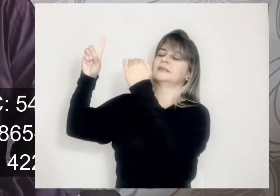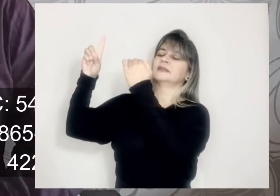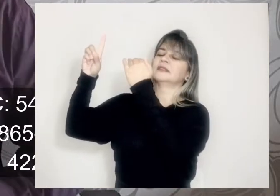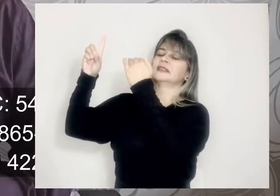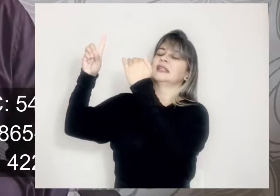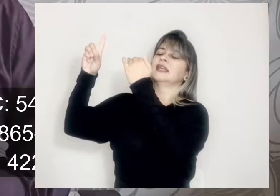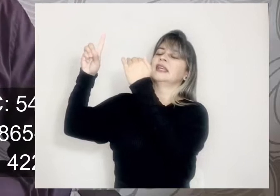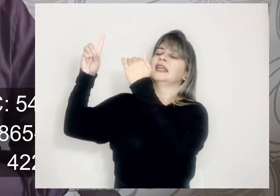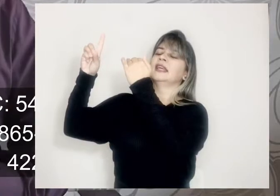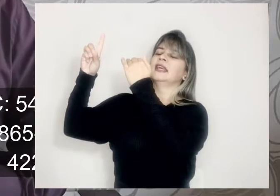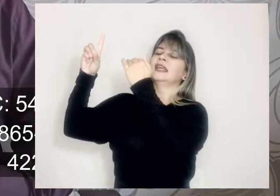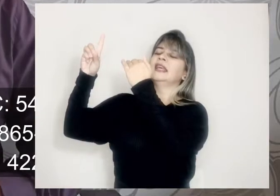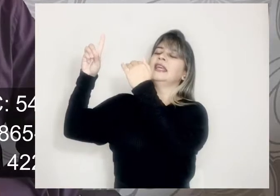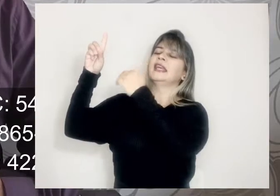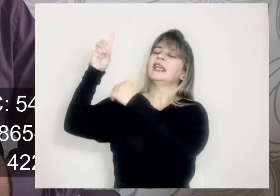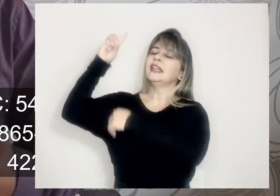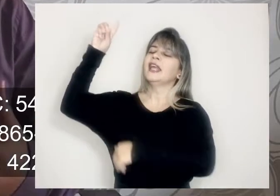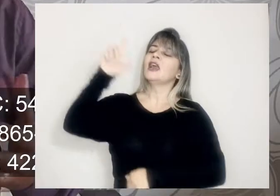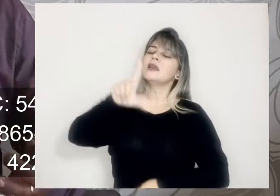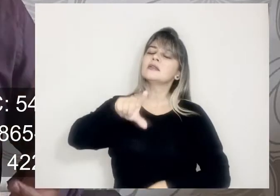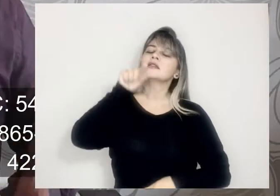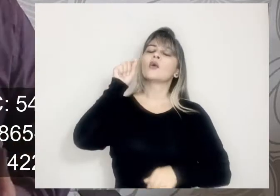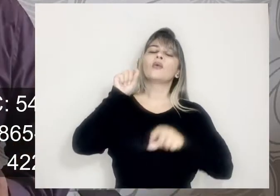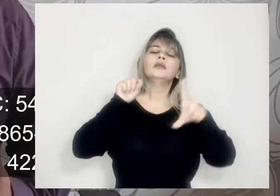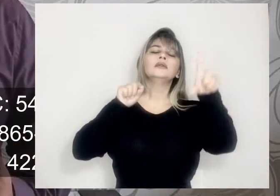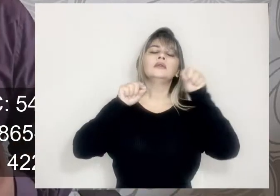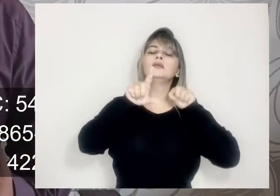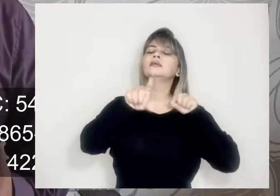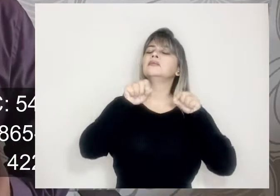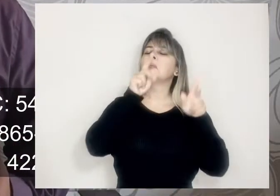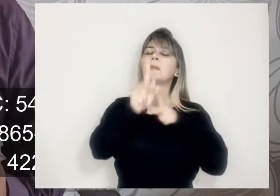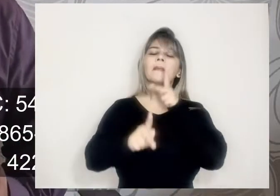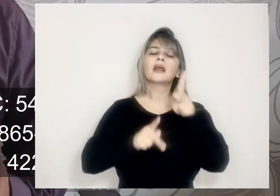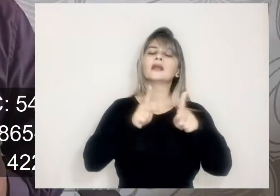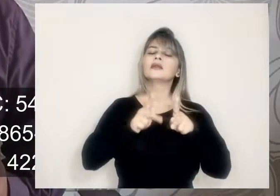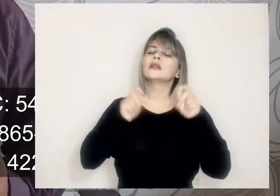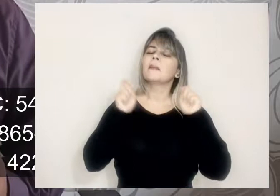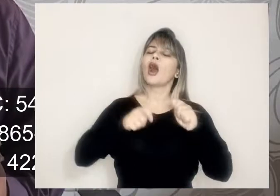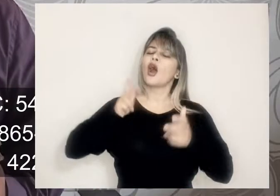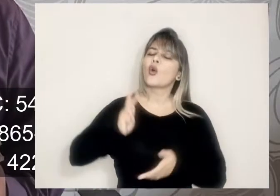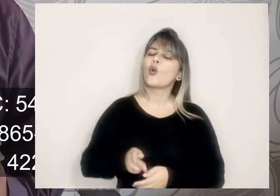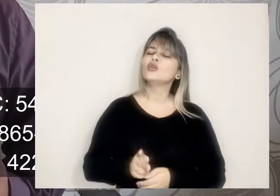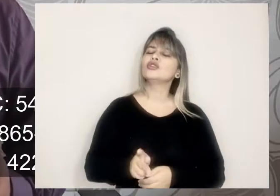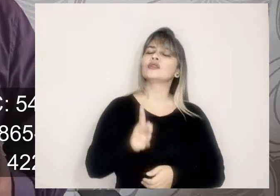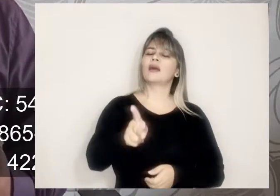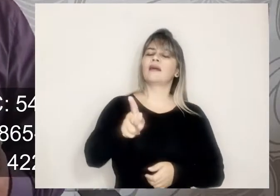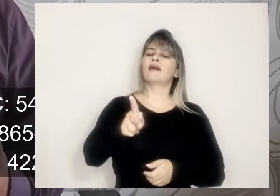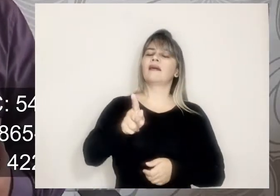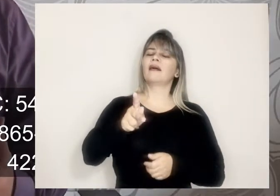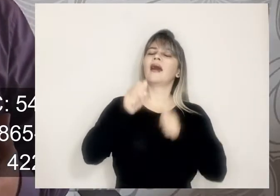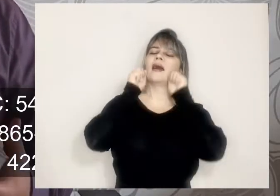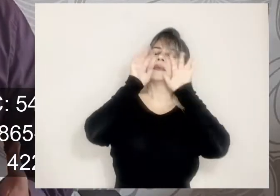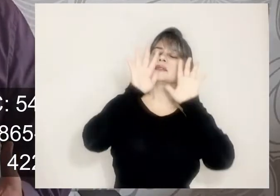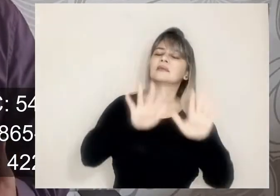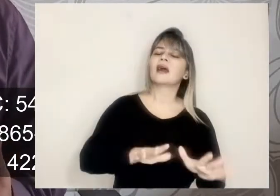te honrando. E que tu possas, Senhor, levantar semeadores nesse tempo de tanta necessidade, de maneira que